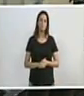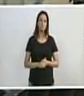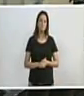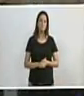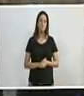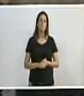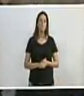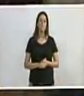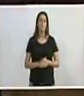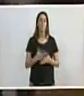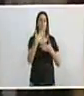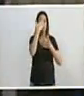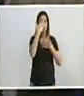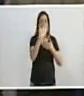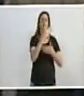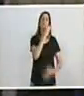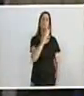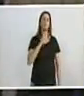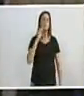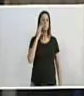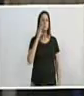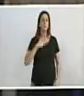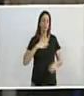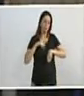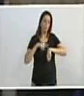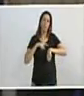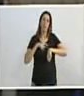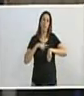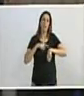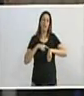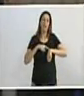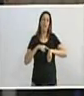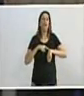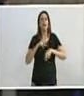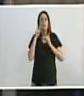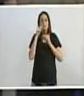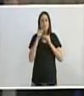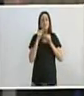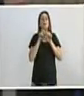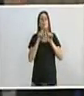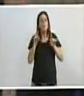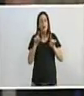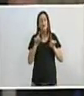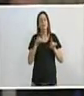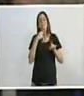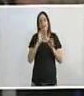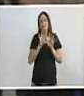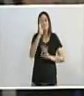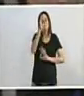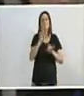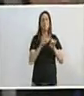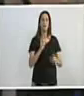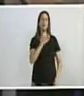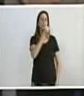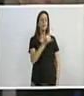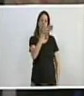Obrigado, vereador César. O tempo aqui não permite um longo debate sobre esse assunto. Mas quero dizer a Vossa